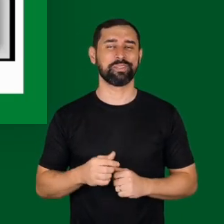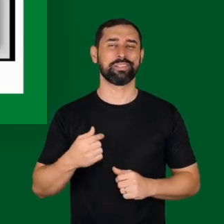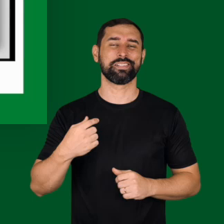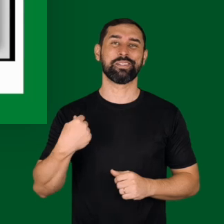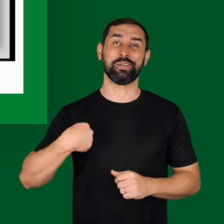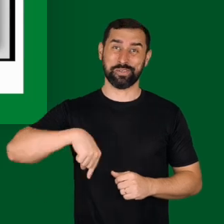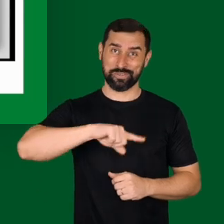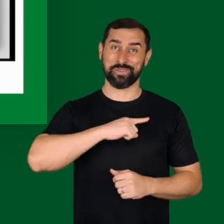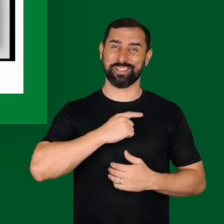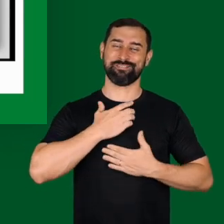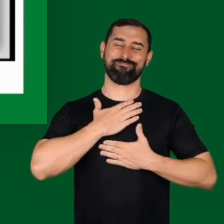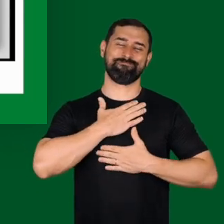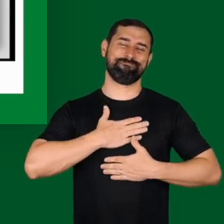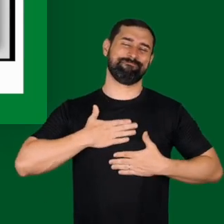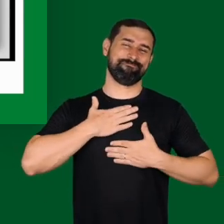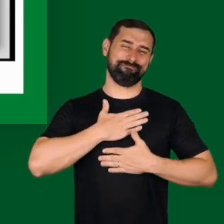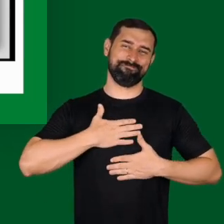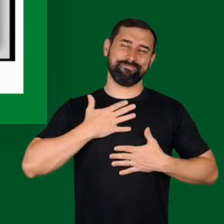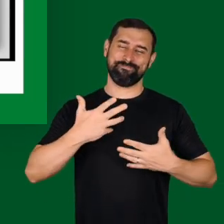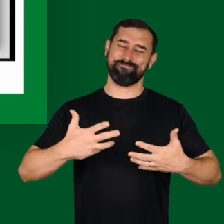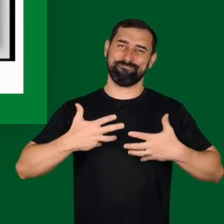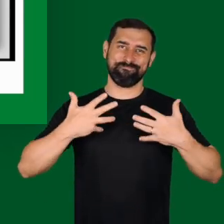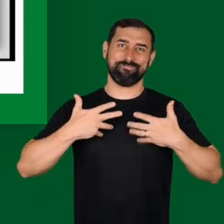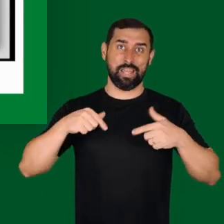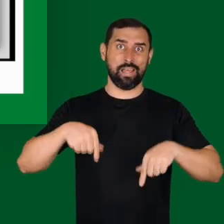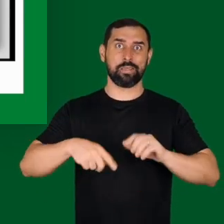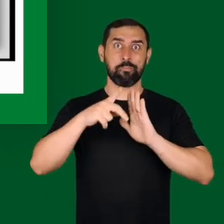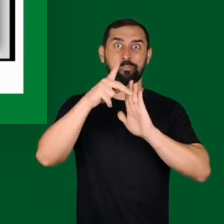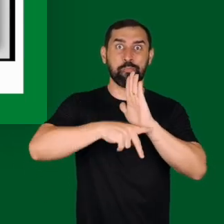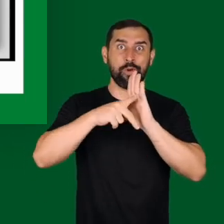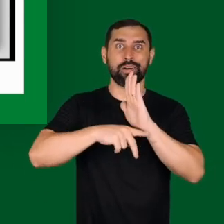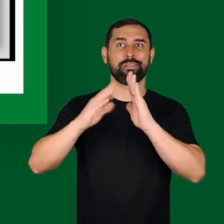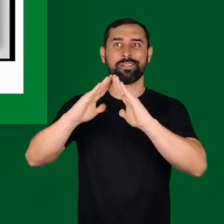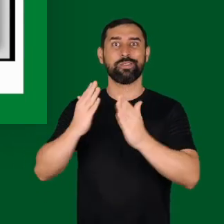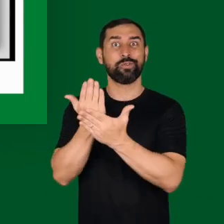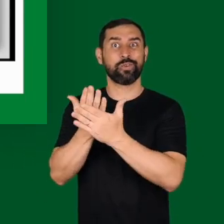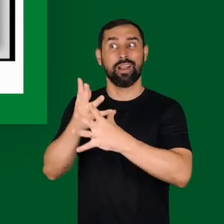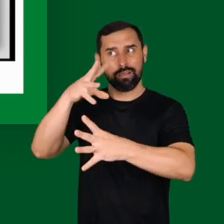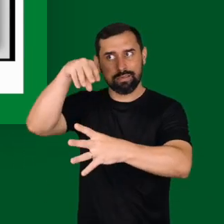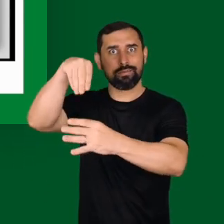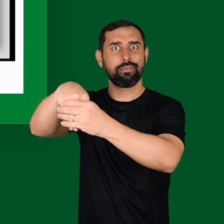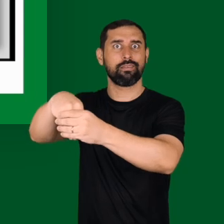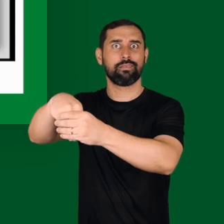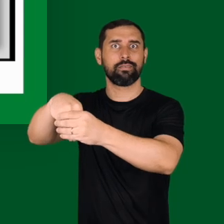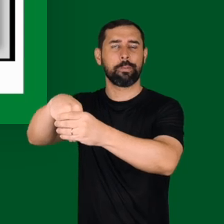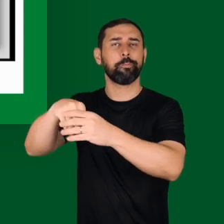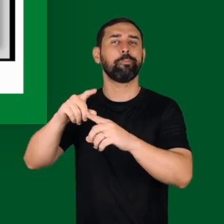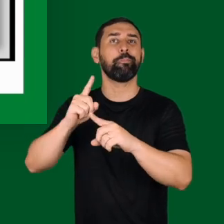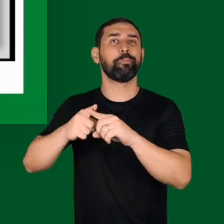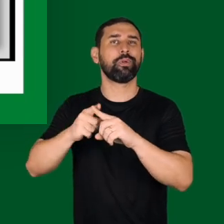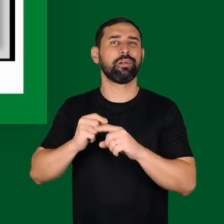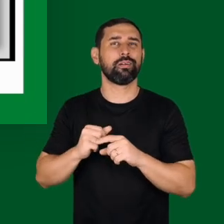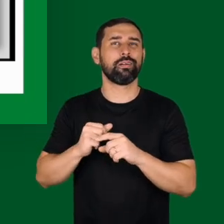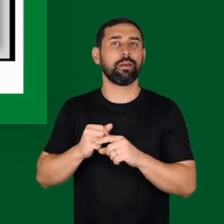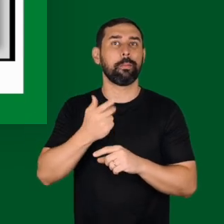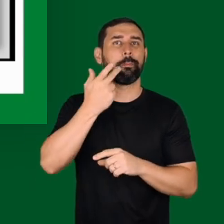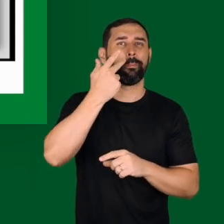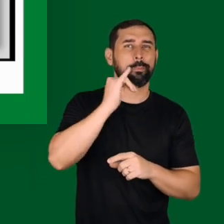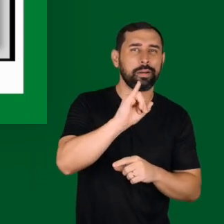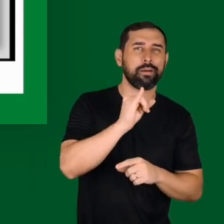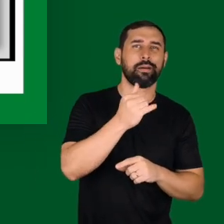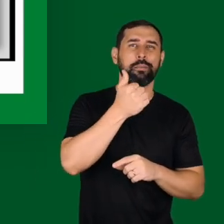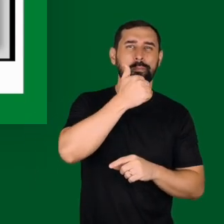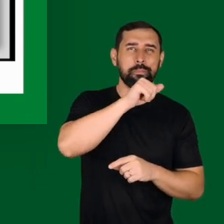A gente fica muito alegre, né, em estar participando, né, desse programa de diabetes na escola, porque sabemos que